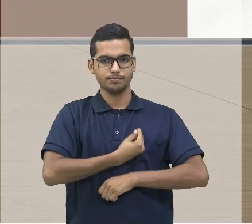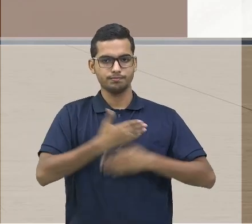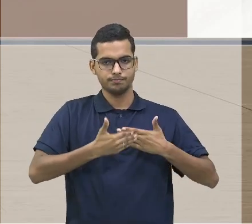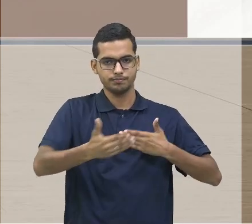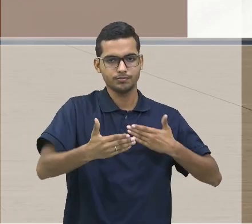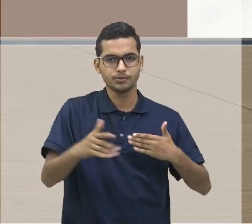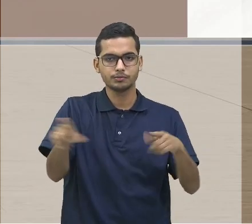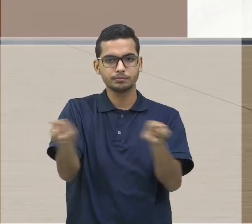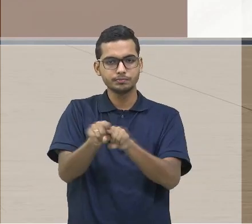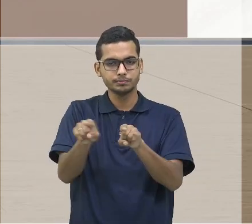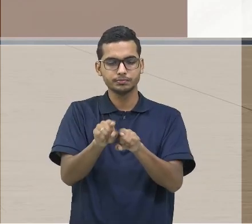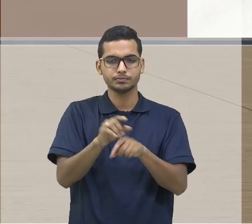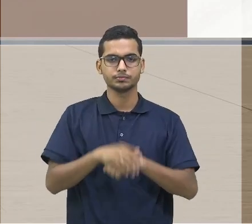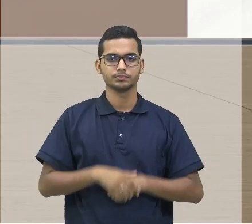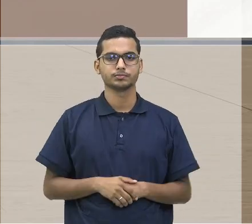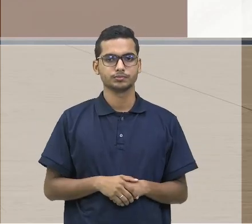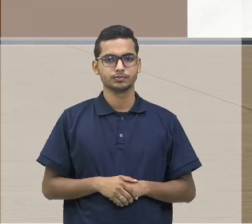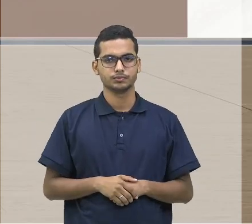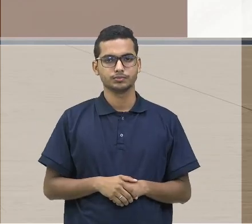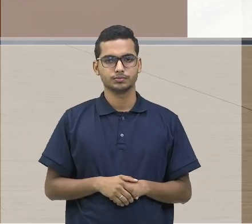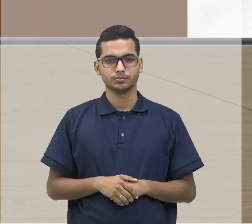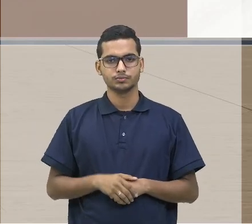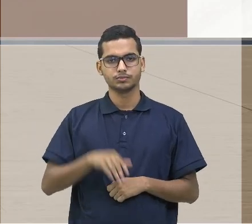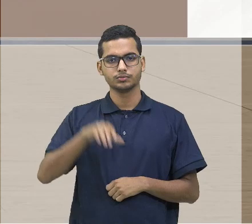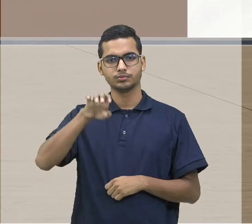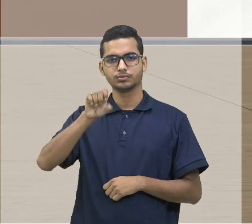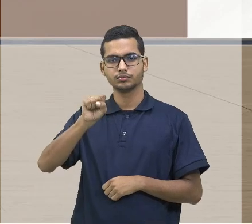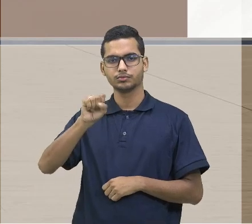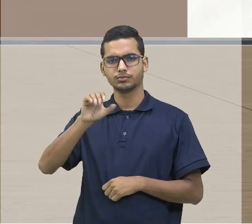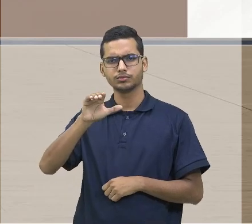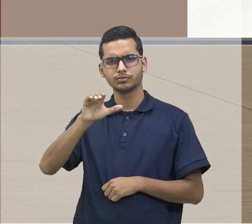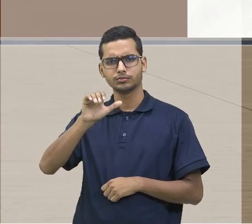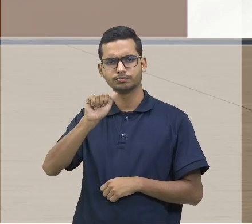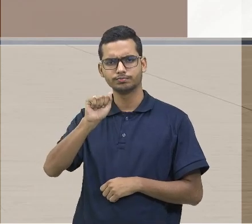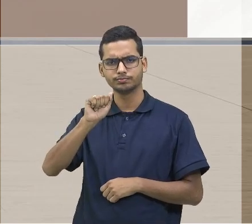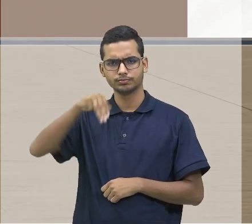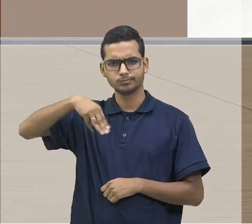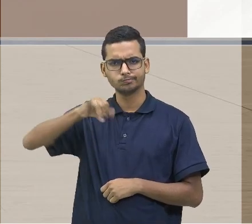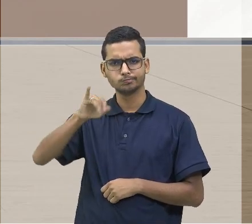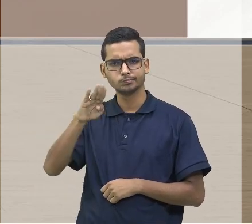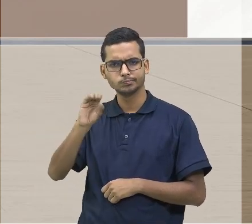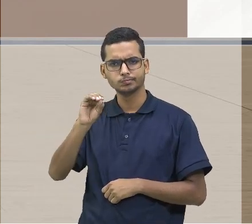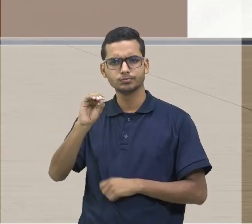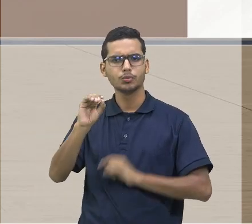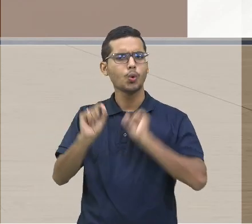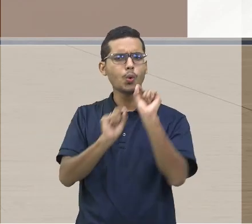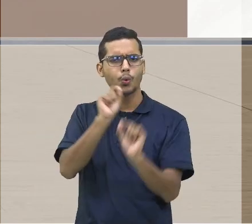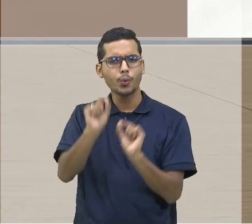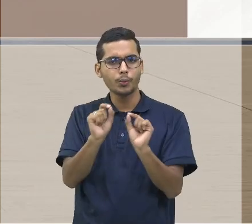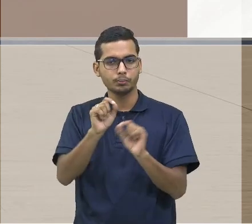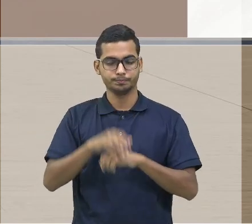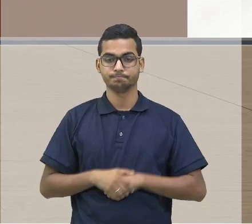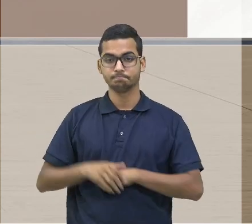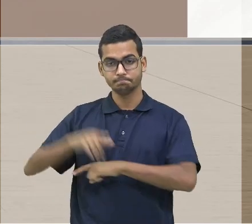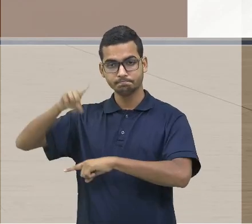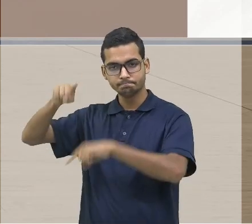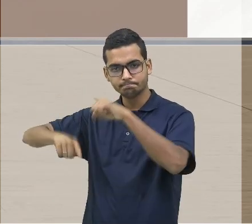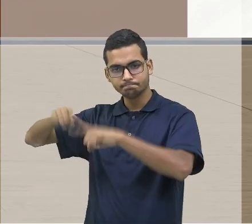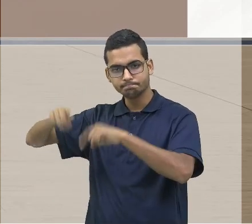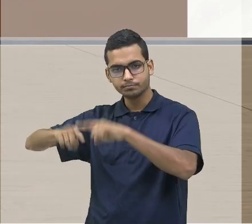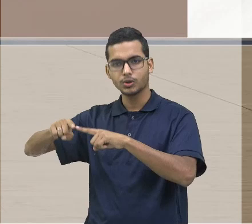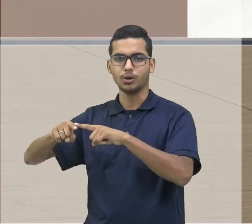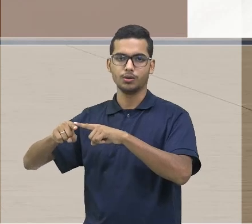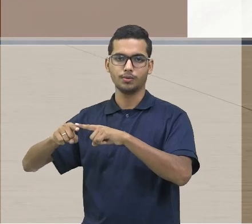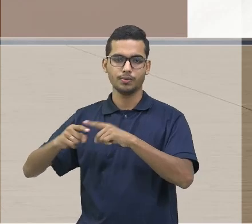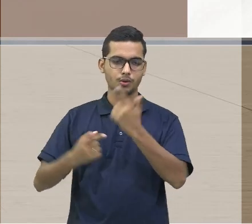de trocas diretas, ou seja, o escambo, como eu citei para vocês, o que podia acontecer, quando necessário, era uma